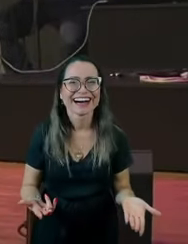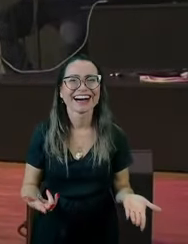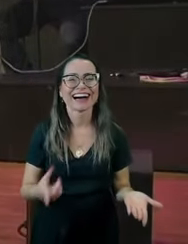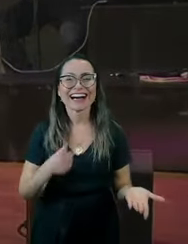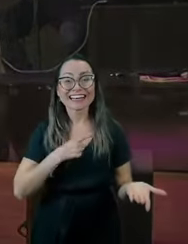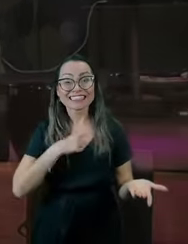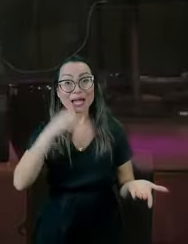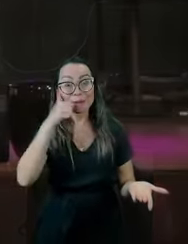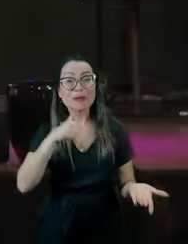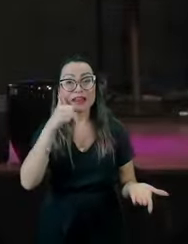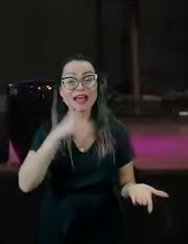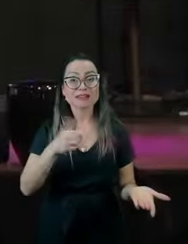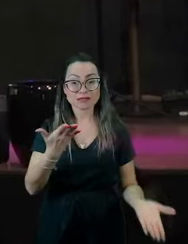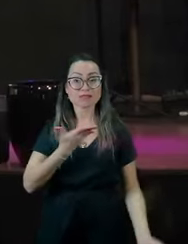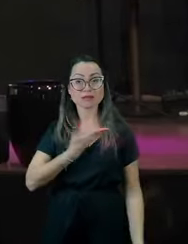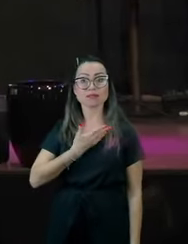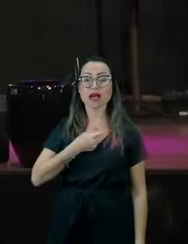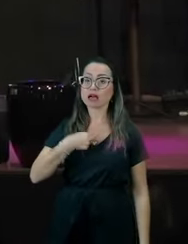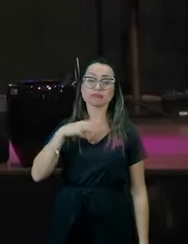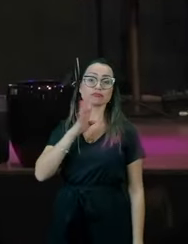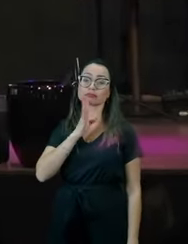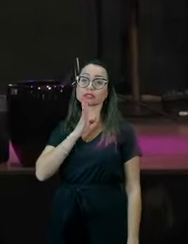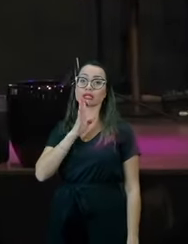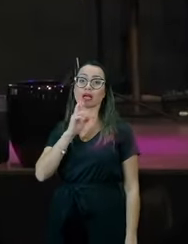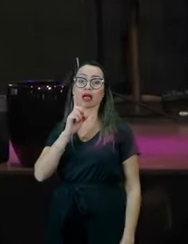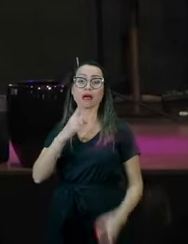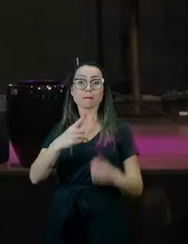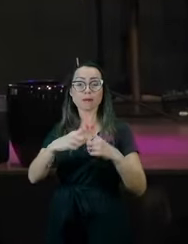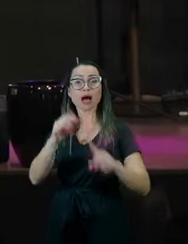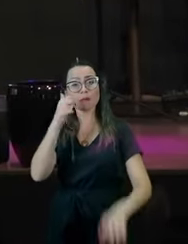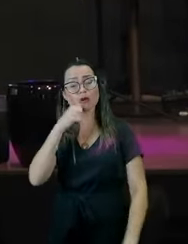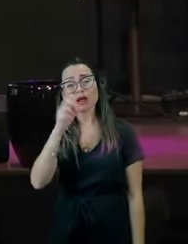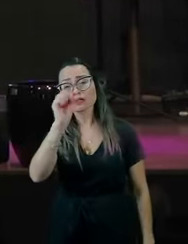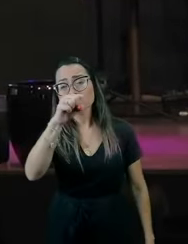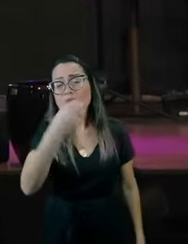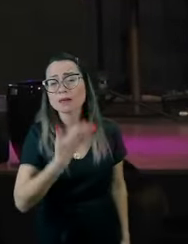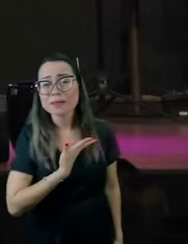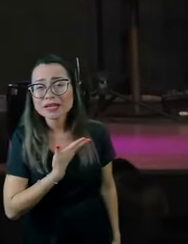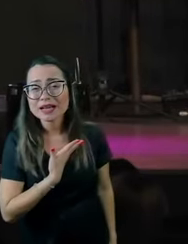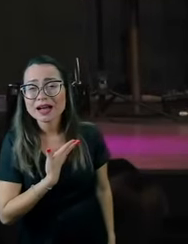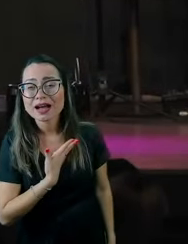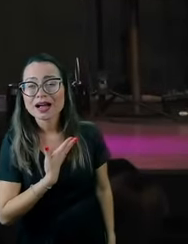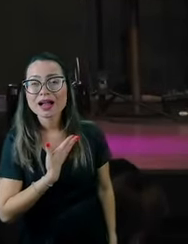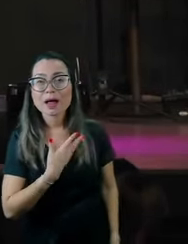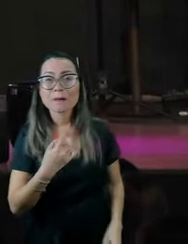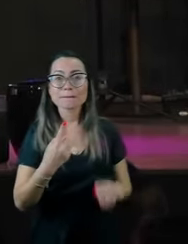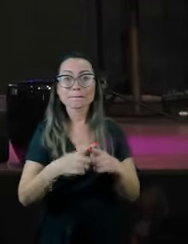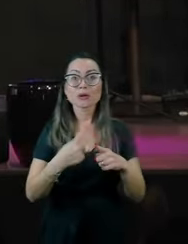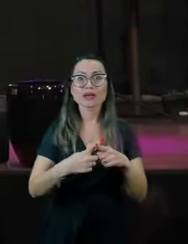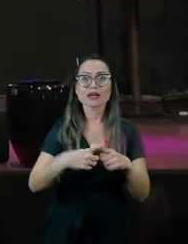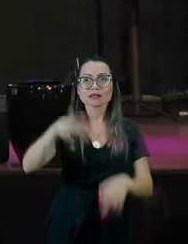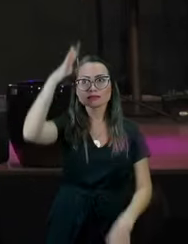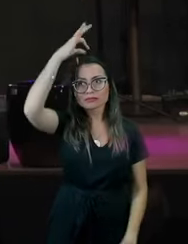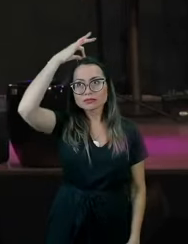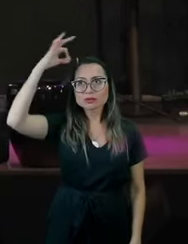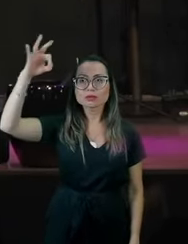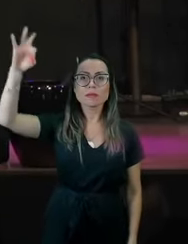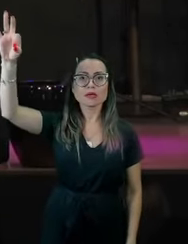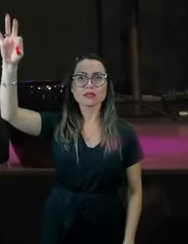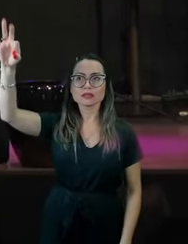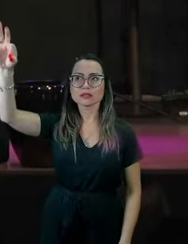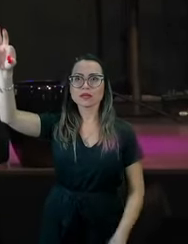Eu não conheci elas ainda, mas elas são. Que estamos conectadas a distâncias pelo Espírito